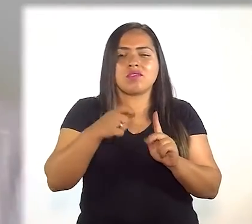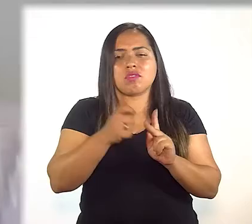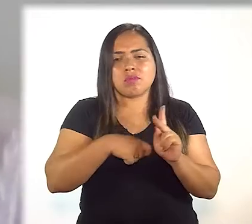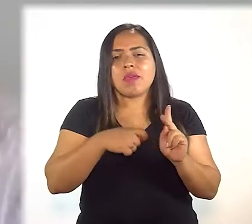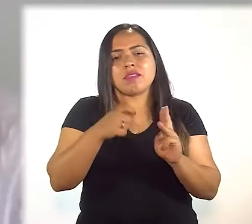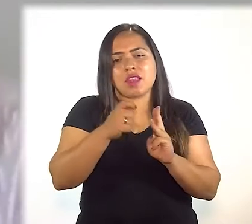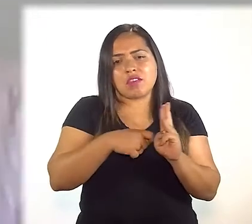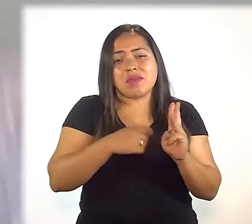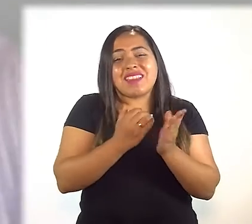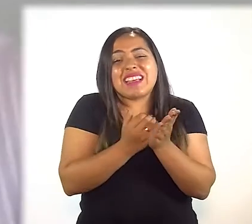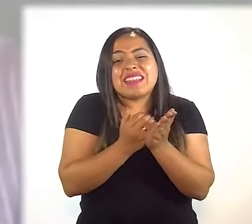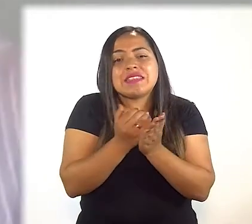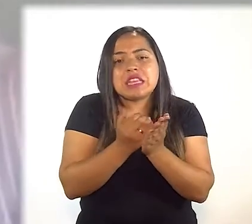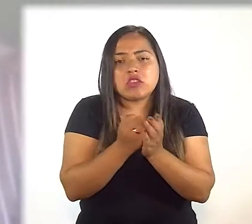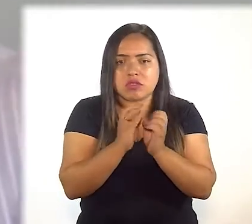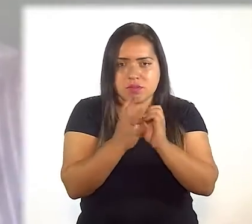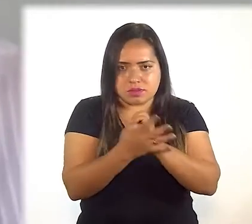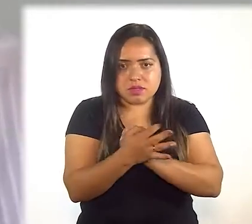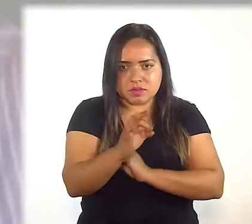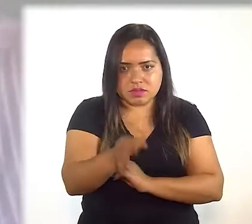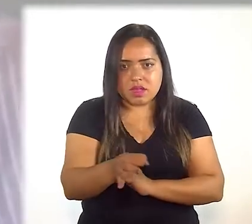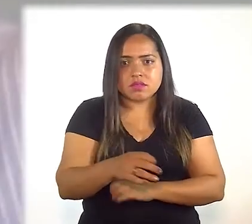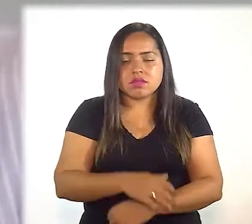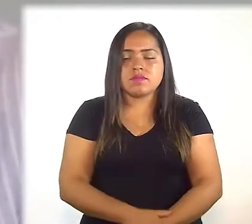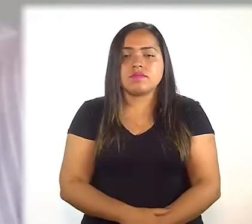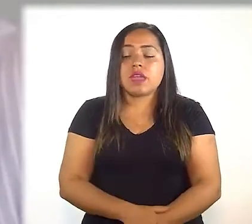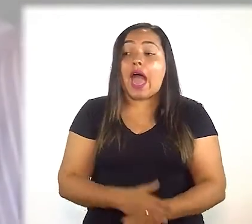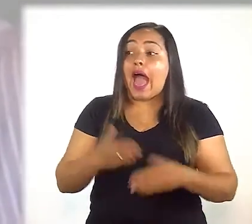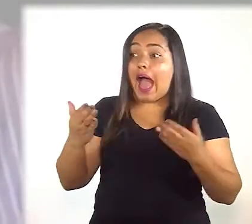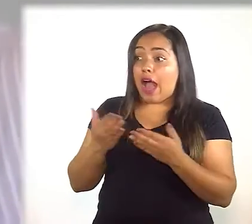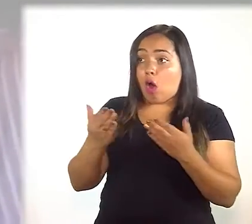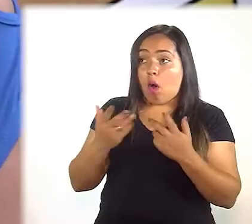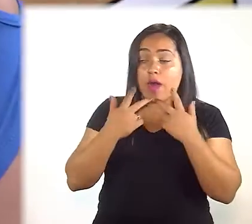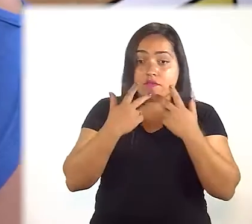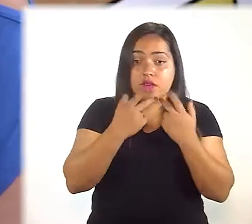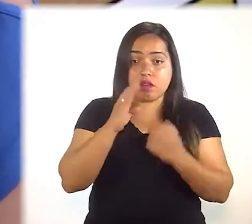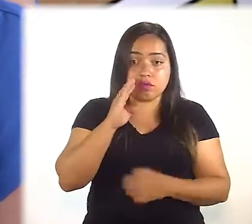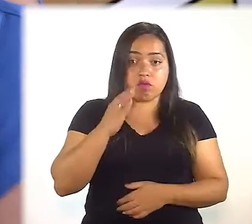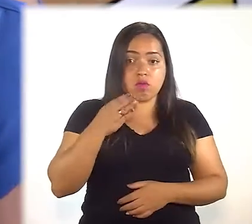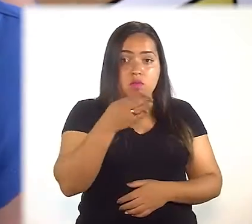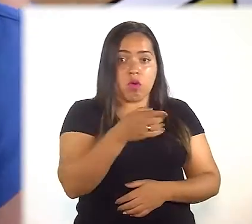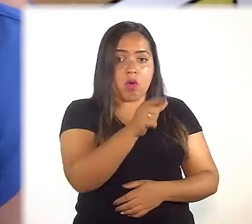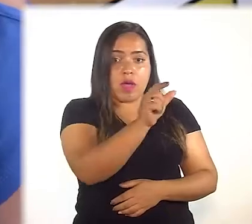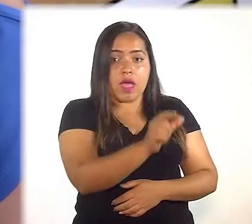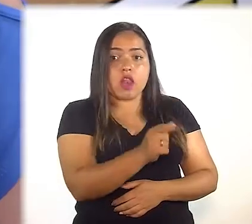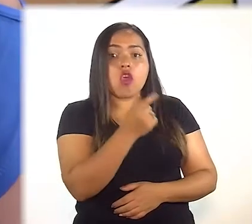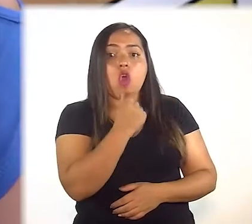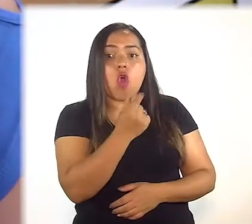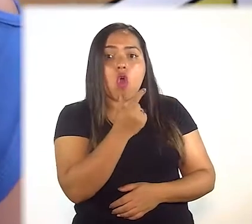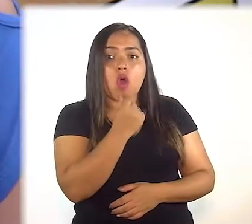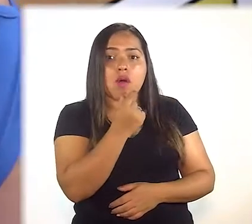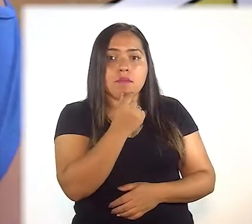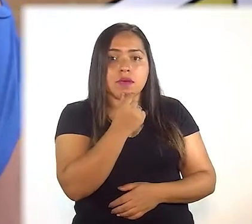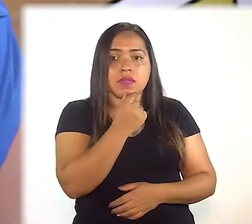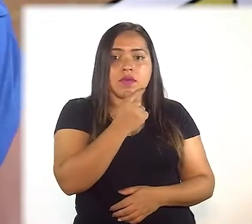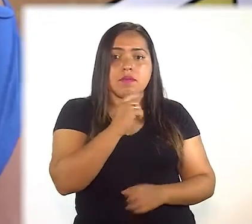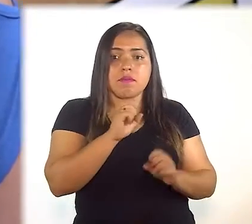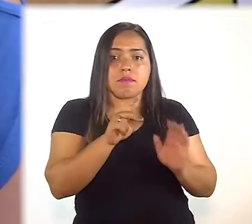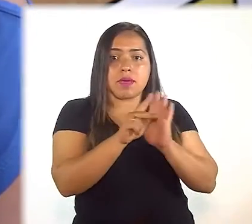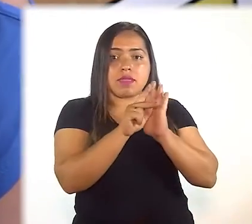naqueles 2, 3 primeiros meses em que a gente teve atendimento suspenso. Agora, me referindo à Defensoria